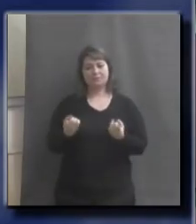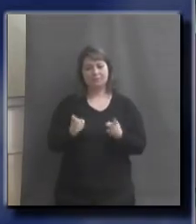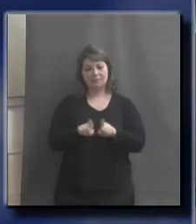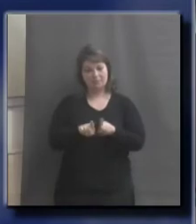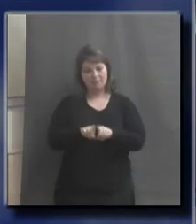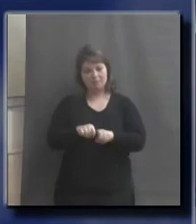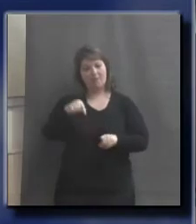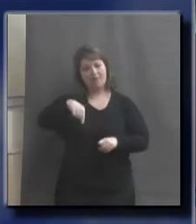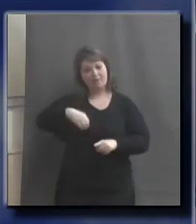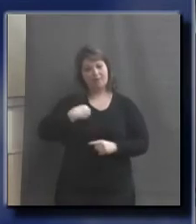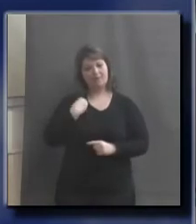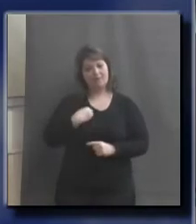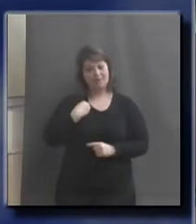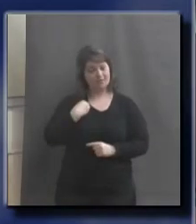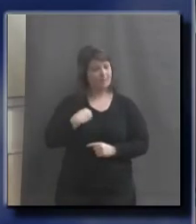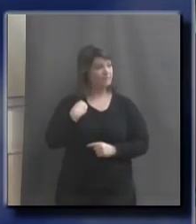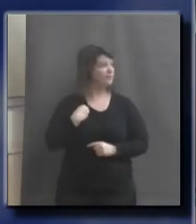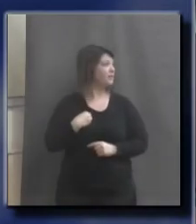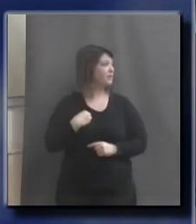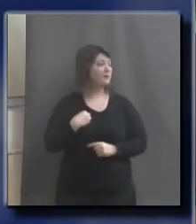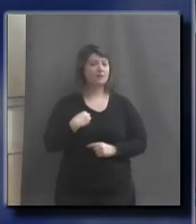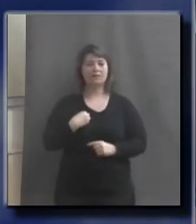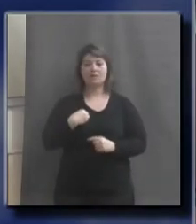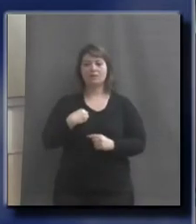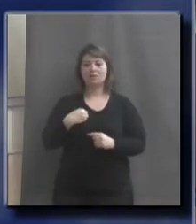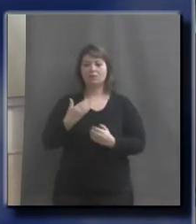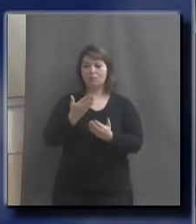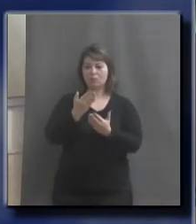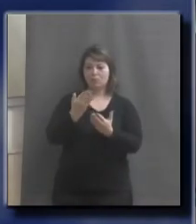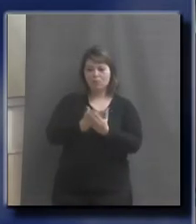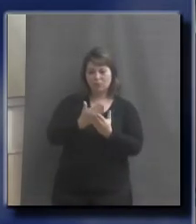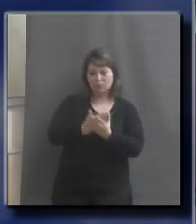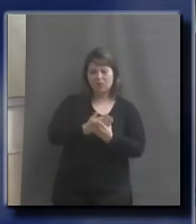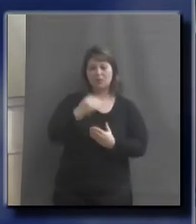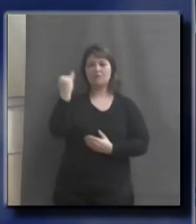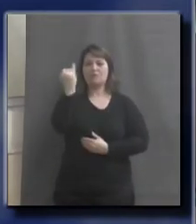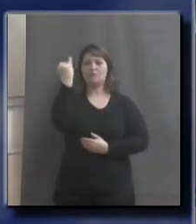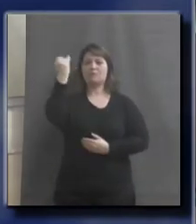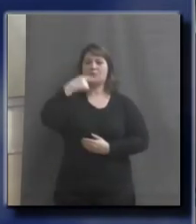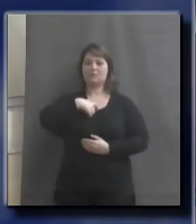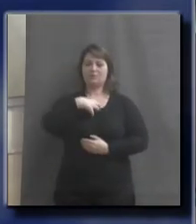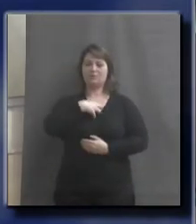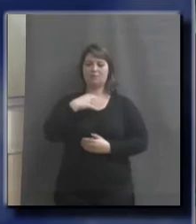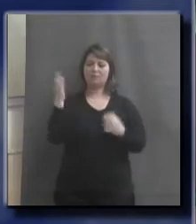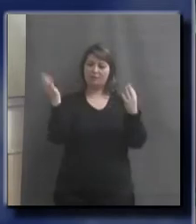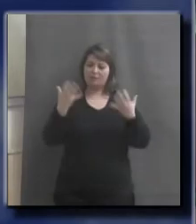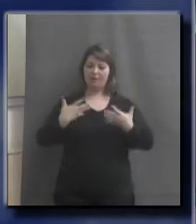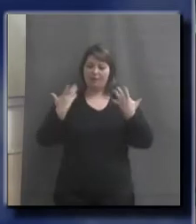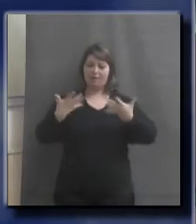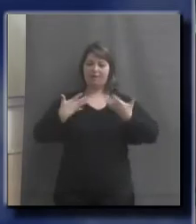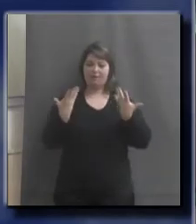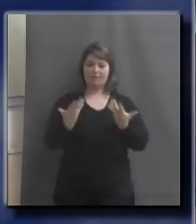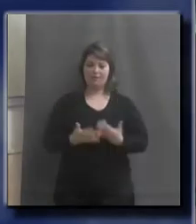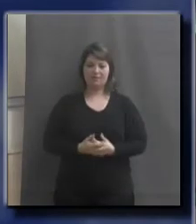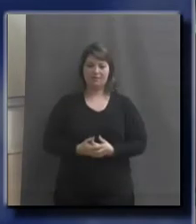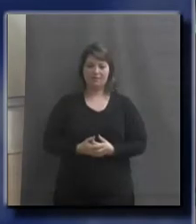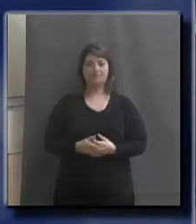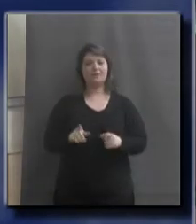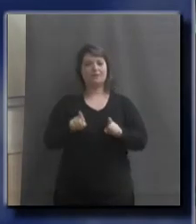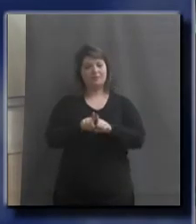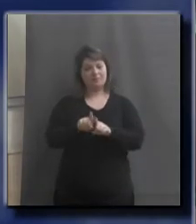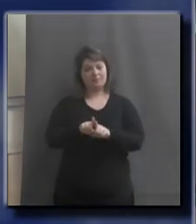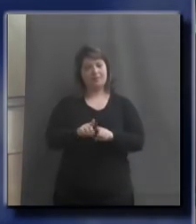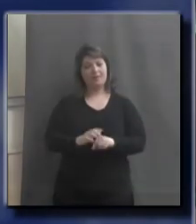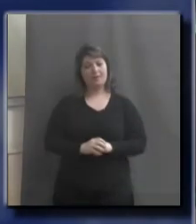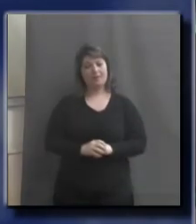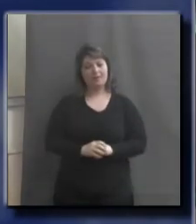estar aqui nesse processo é uma coisa que nos dá bastante alegria. Acho também que